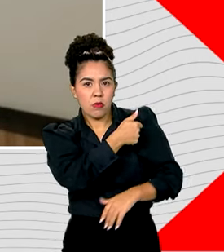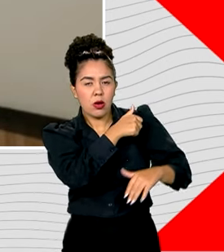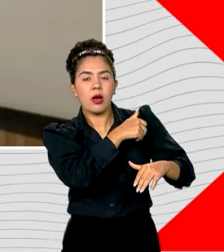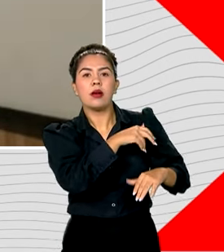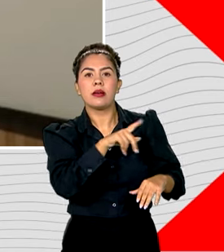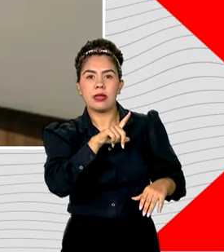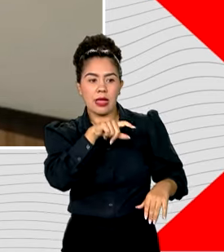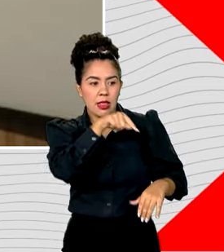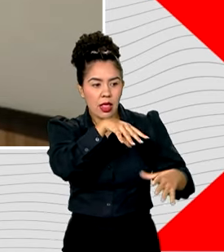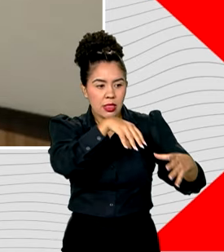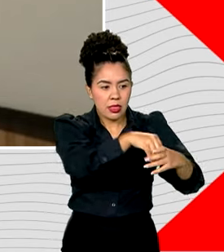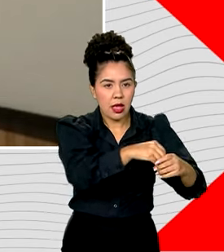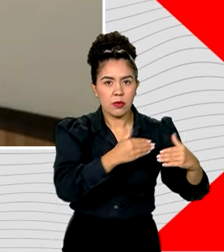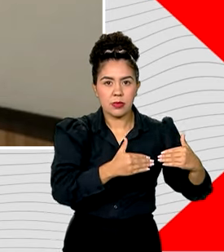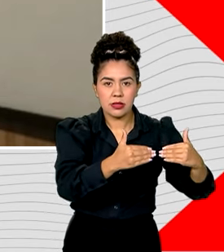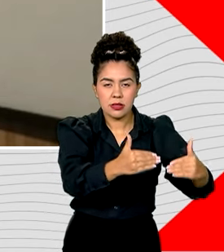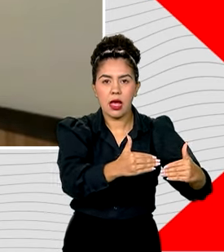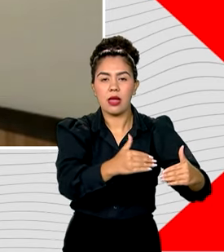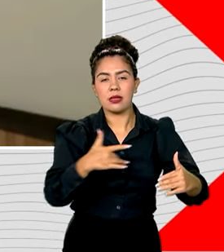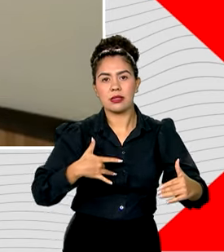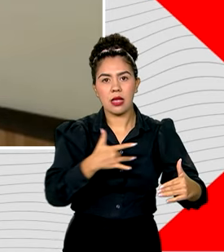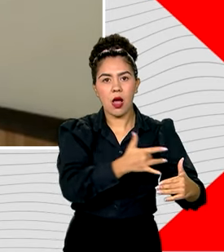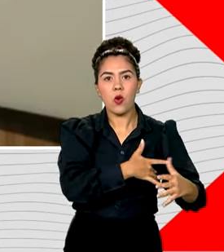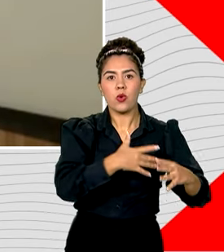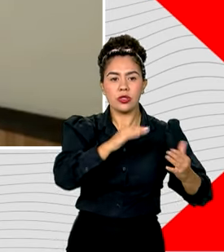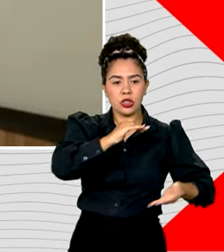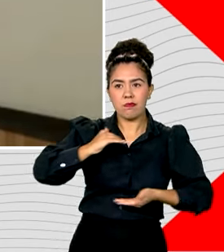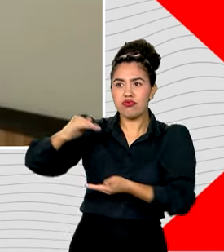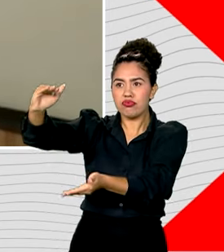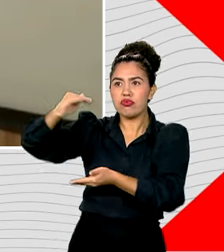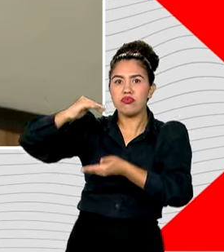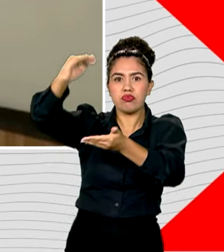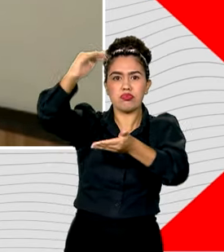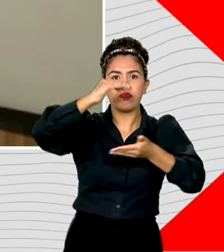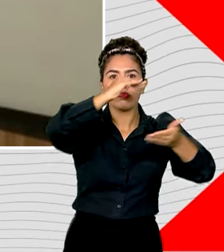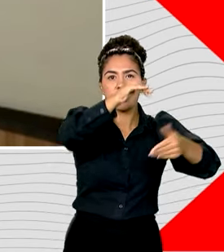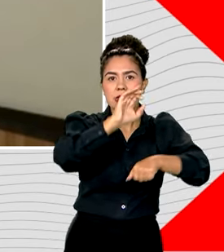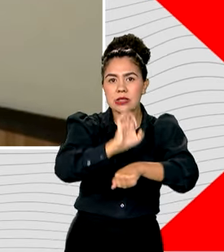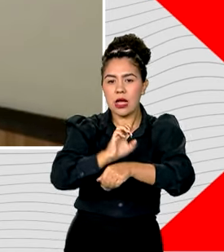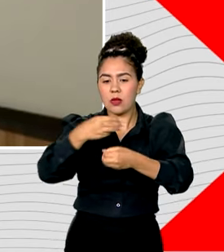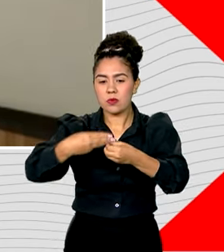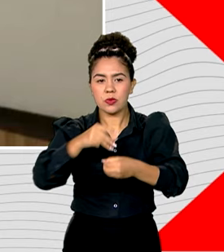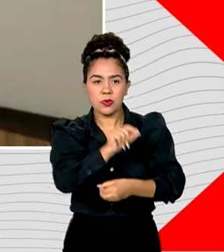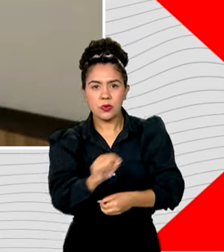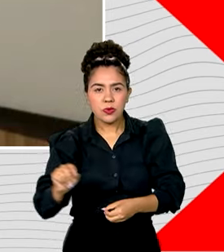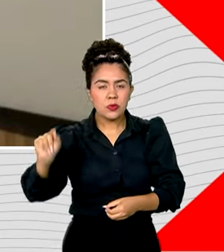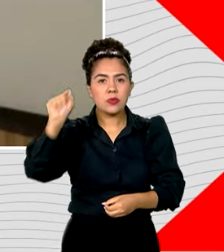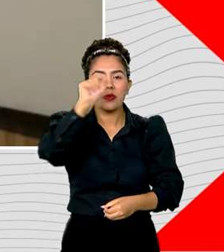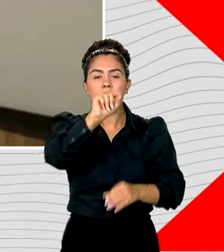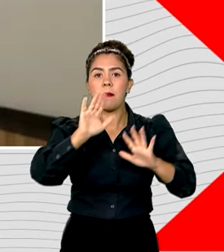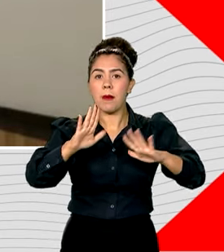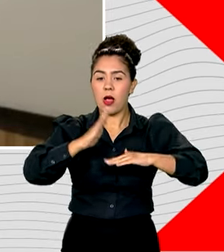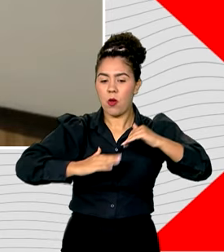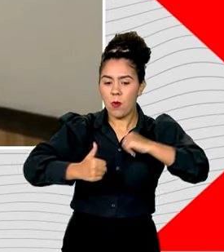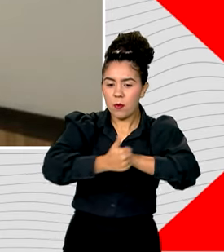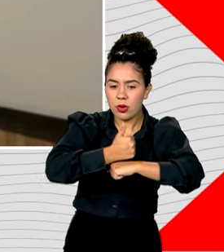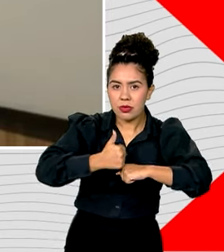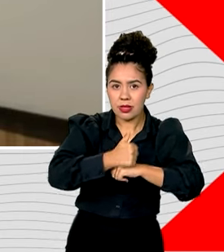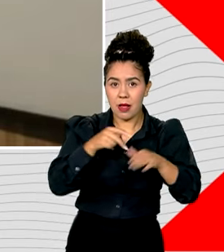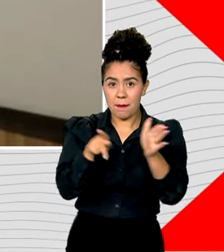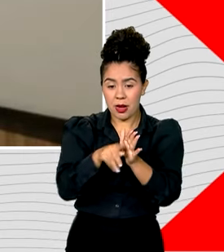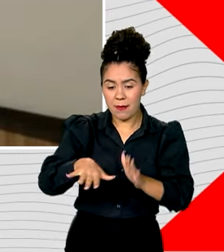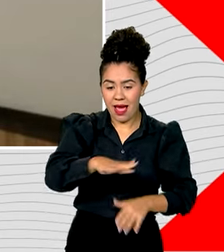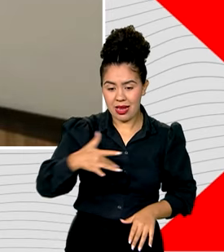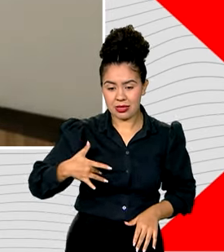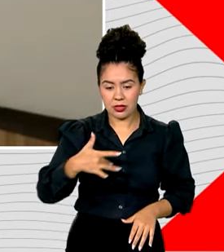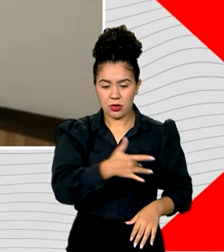Ministério da Saúde leva até os municípios mais distantes e tudo mais eh algo que os especialistas né os profissionais da saúde relatam